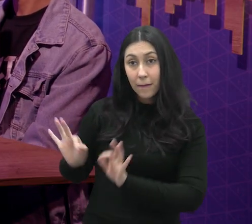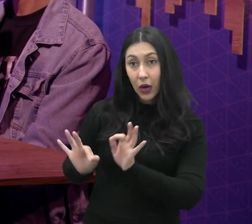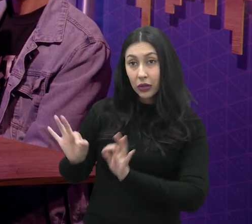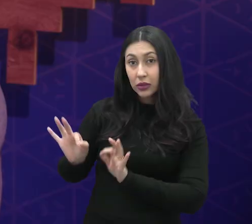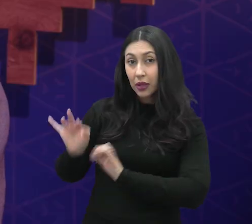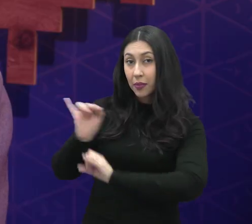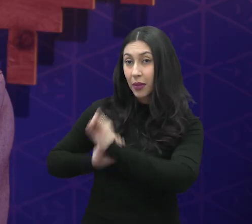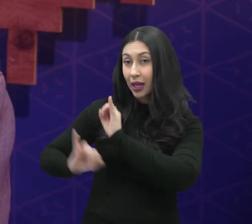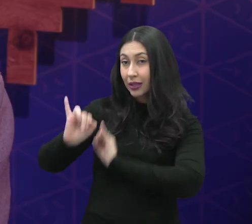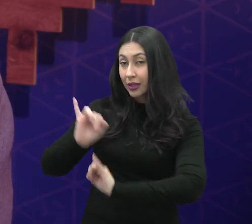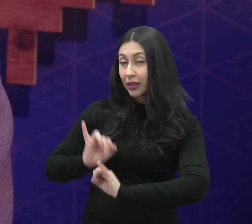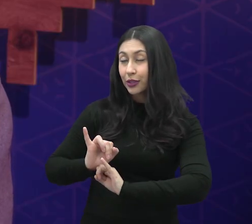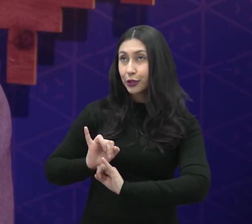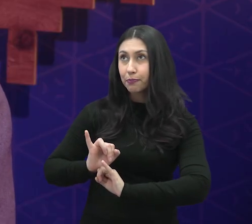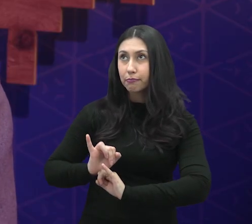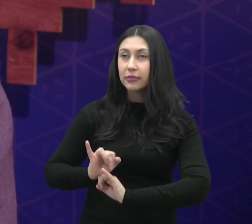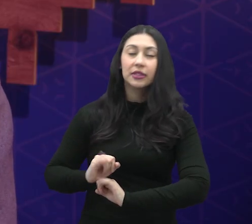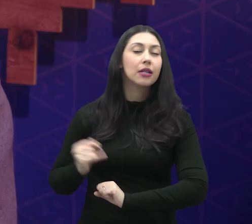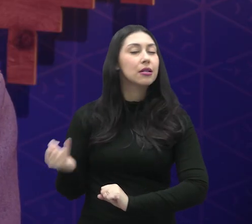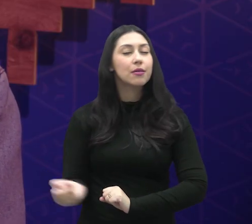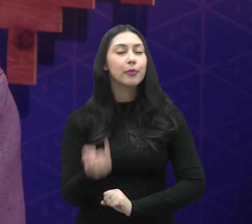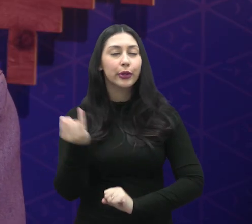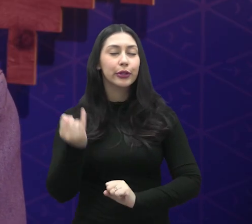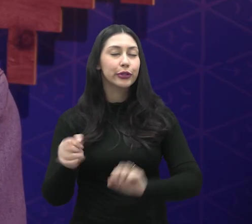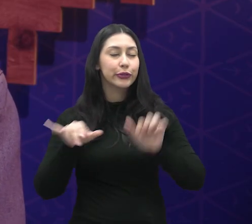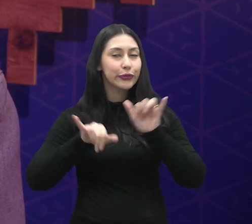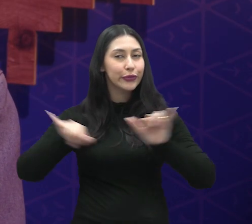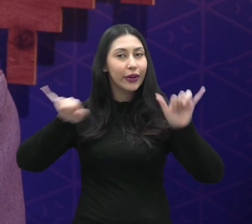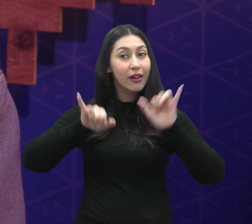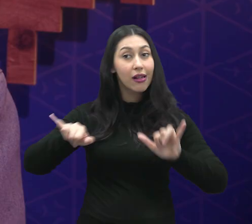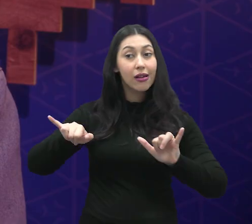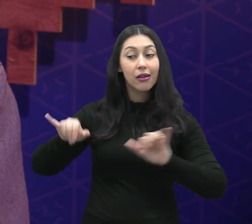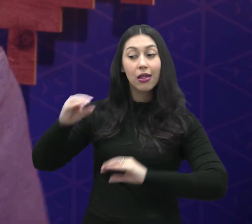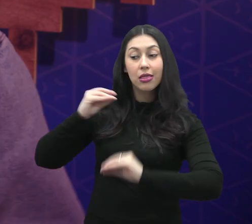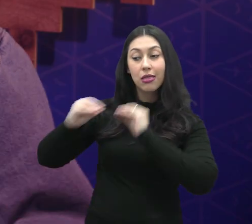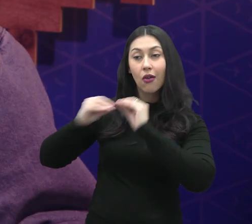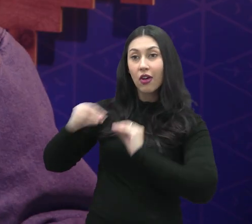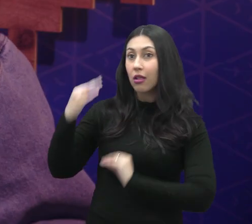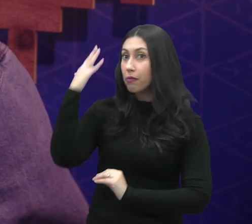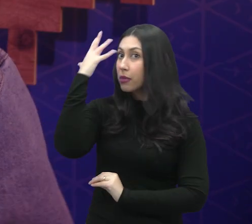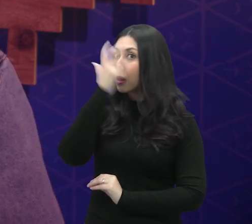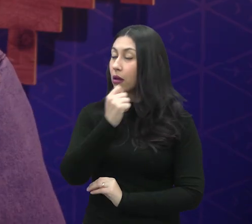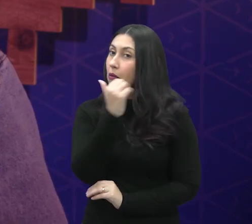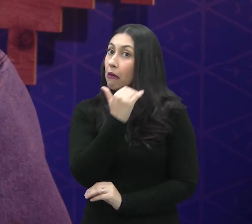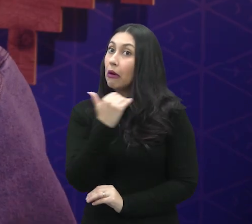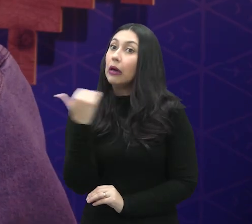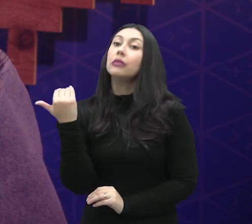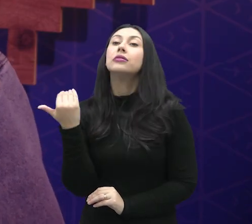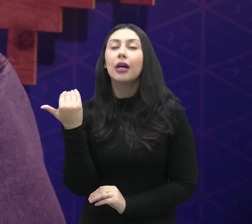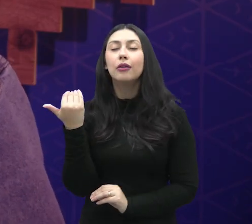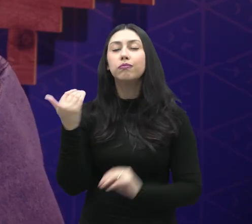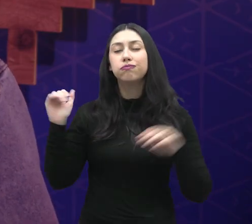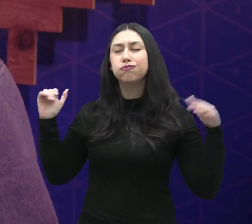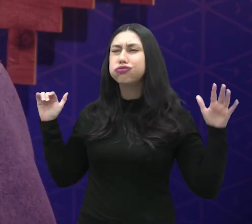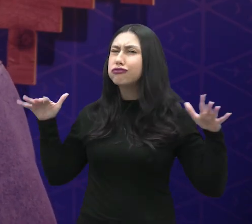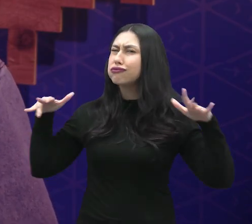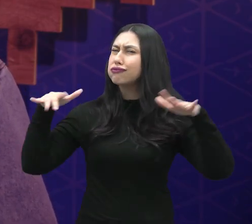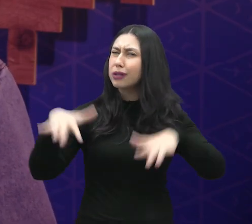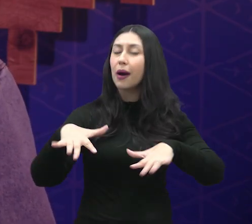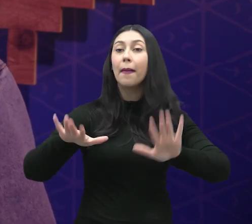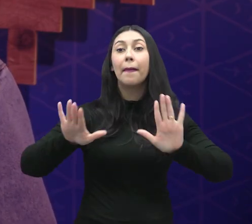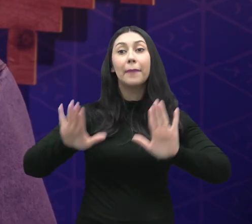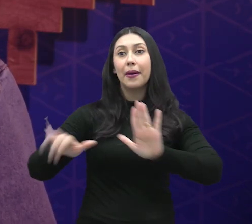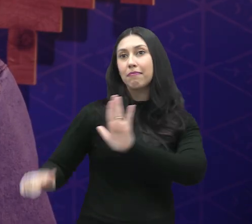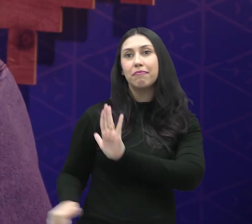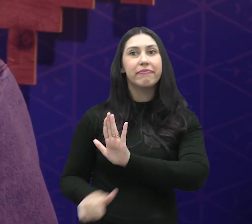produção feita pra internet. É bom a gente falar que a Beleza Fatal chegou desbravando tudo, quebrando barreiras, mas ela também não